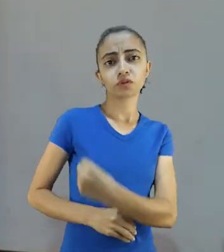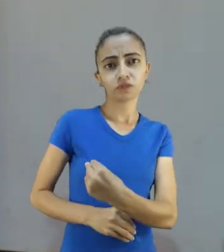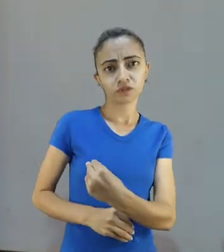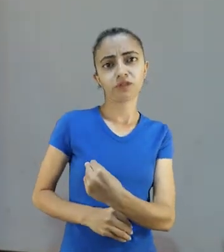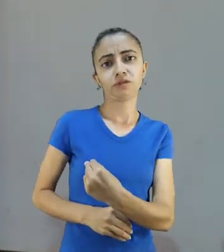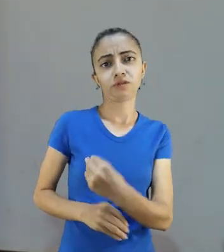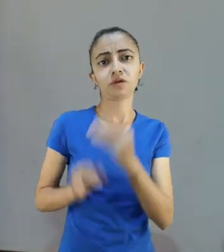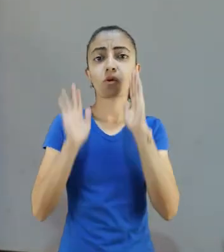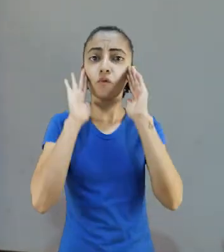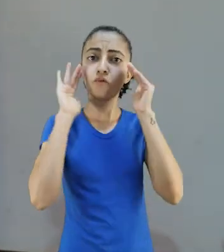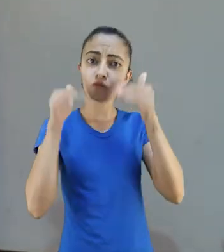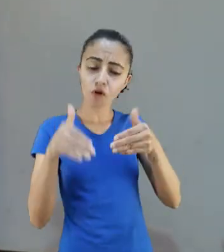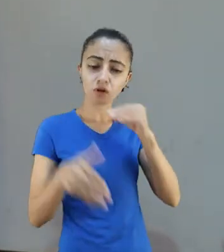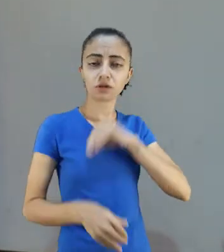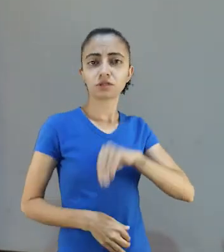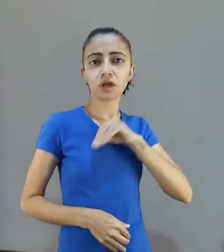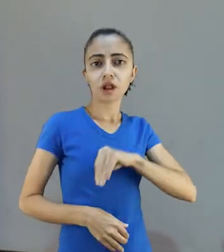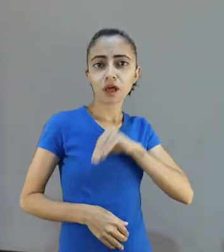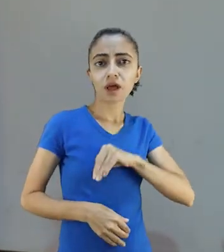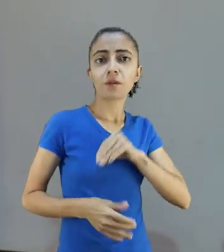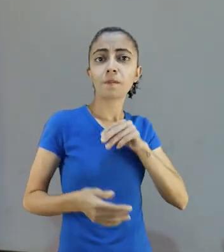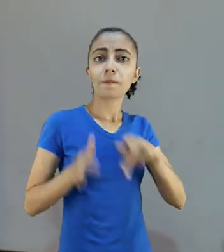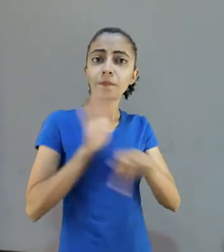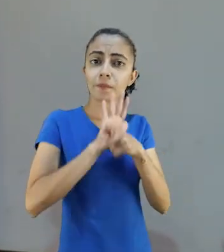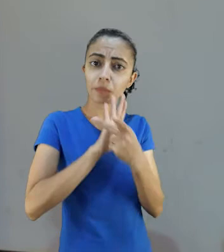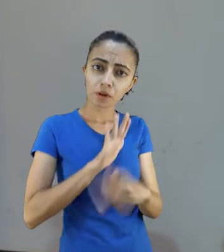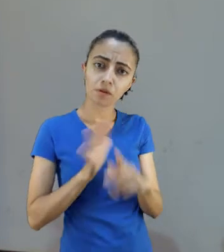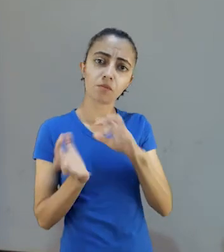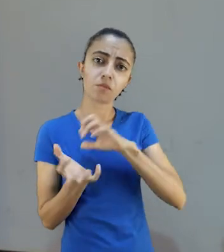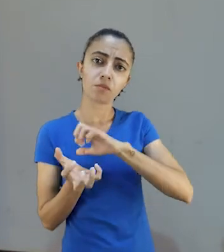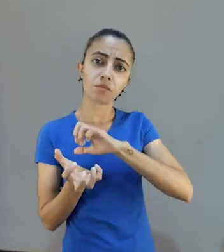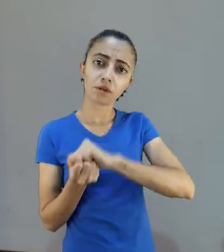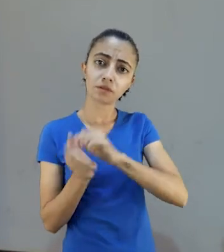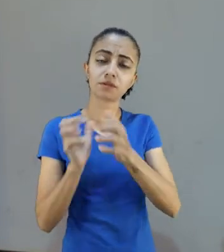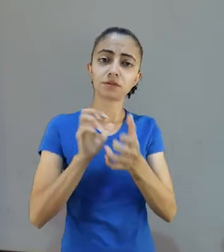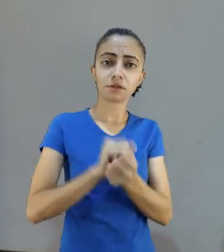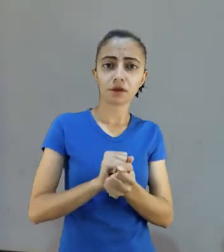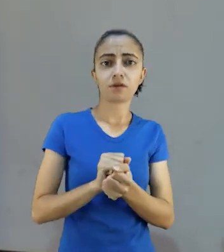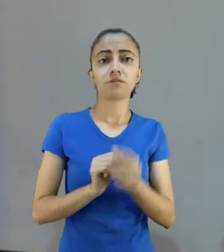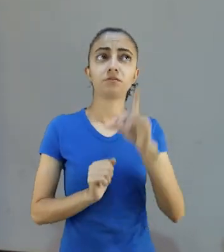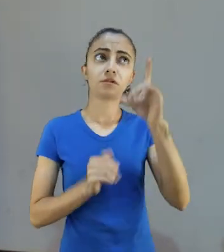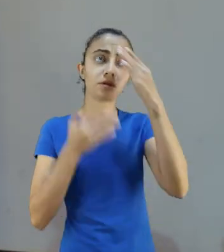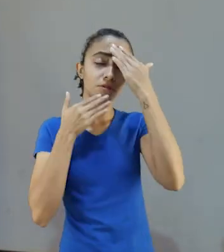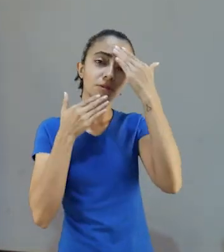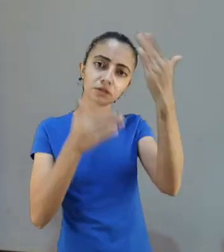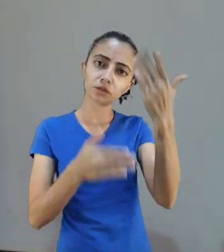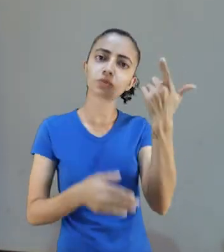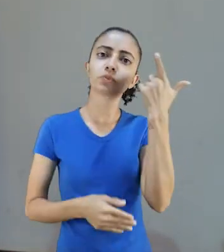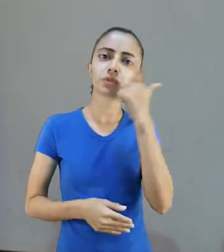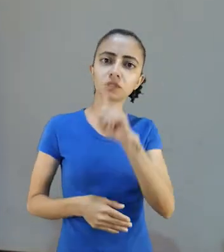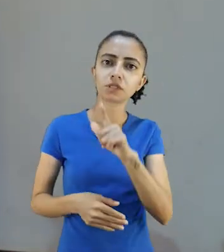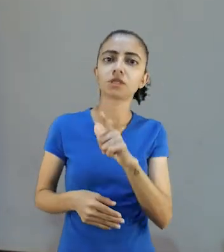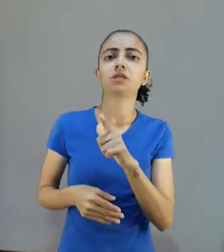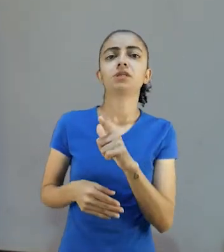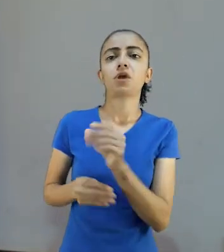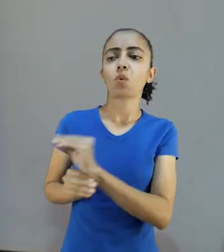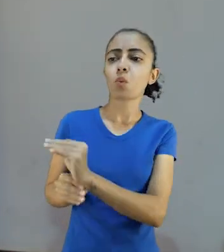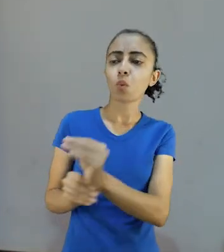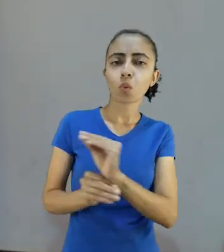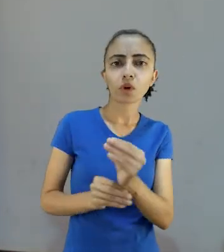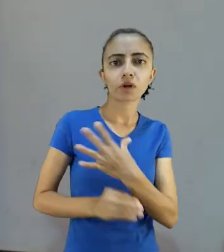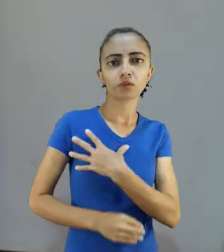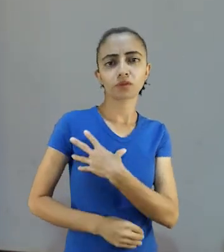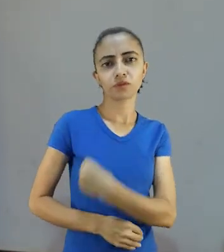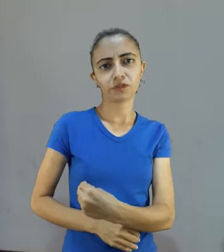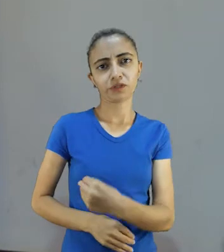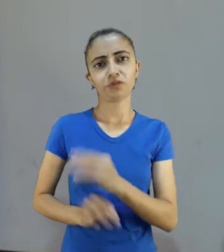Não tenho outra fonte a não ser essa. E graças a Deus deu para me criar meus filhos. Estão tudo aí, já tenho neto. Então,